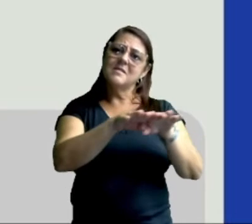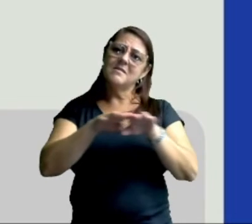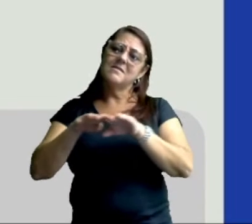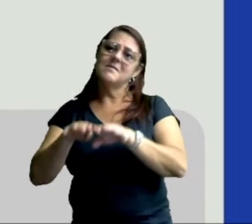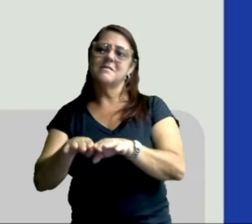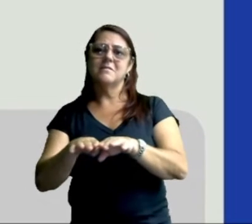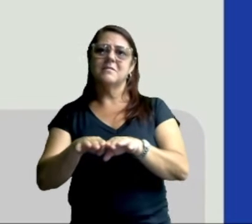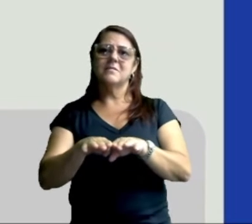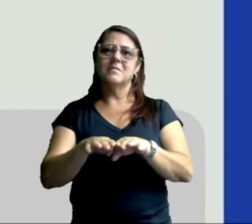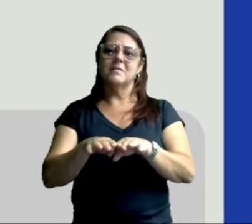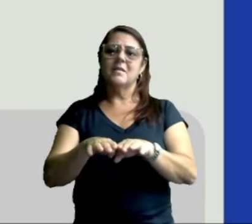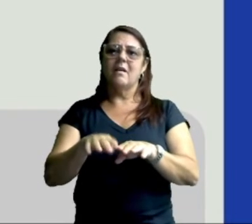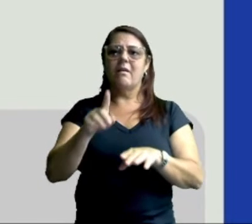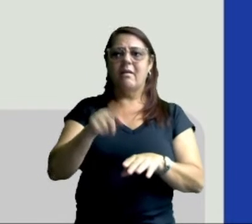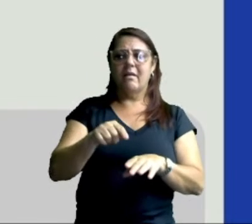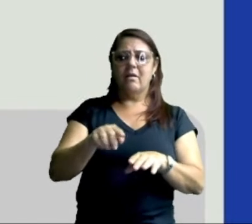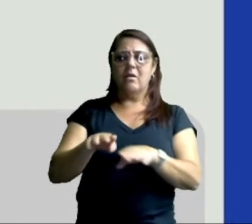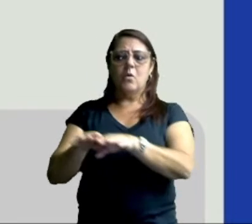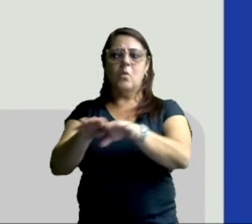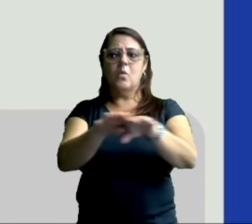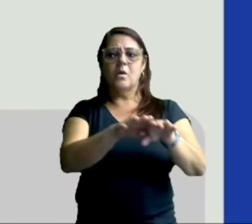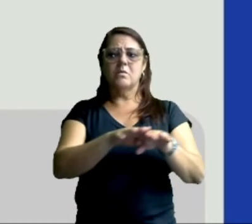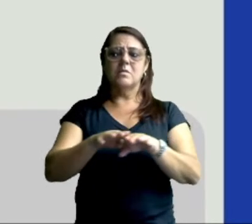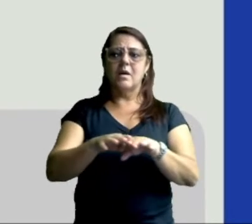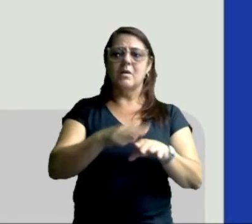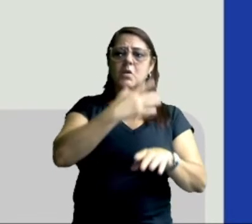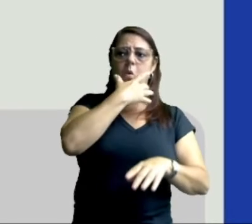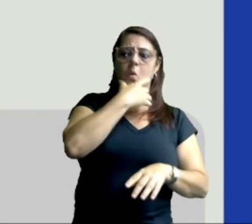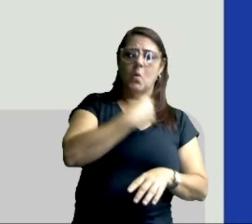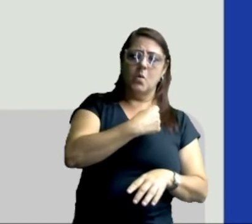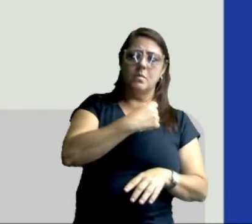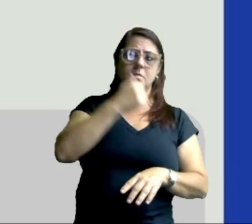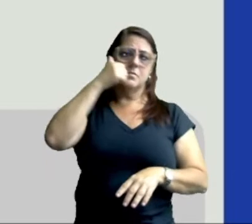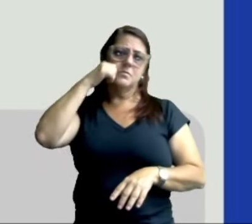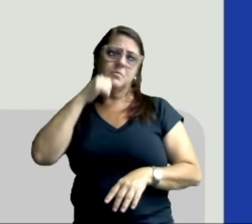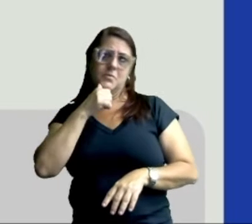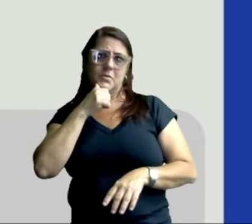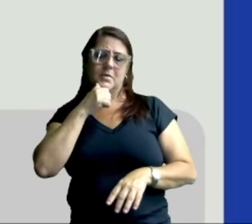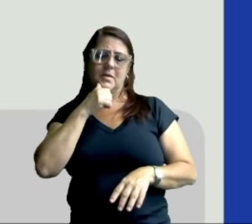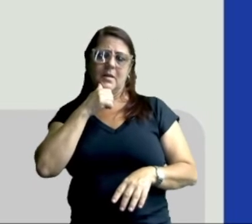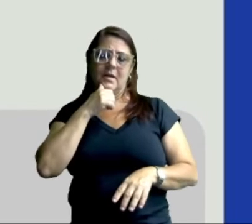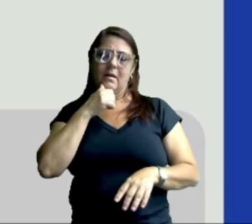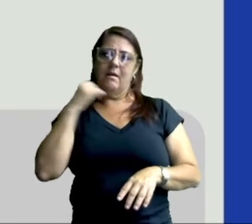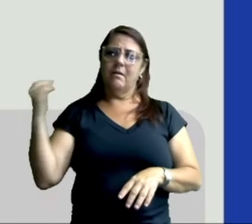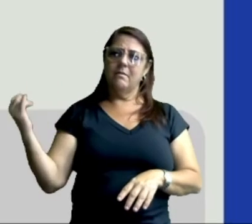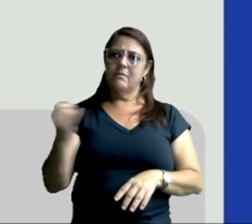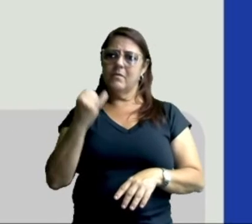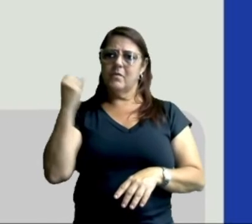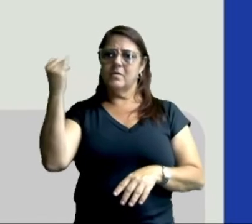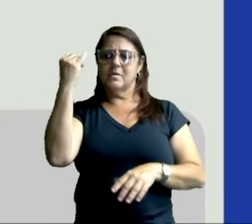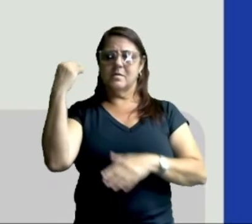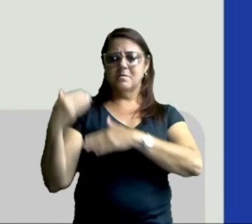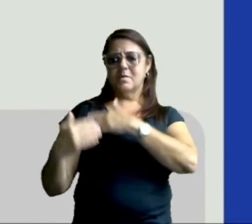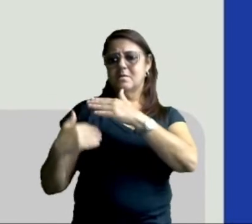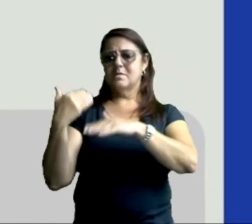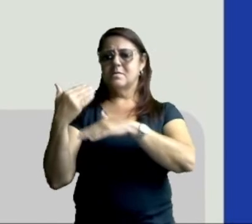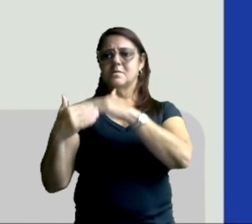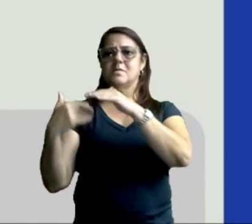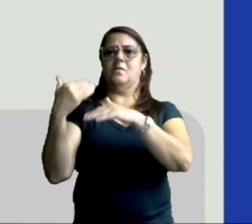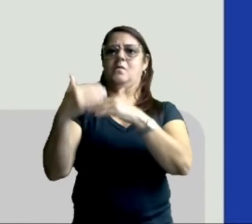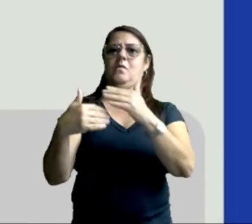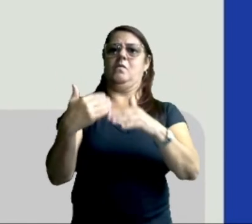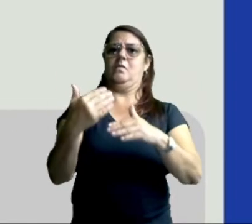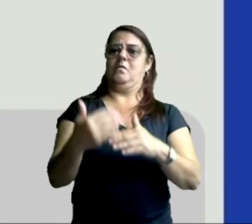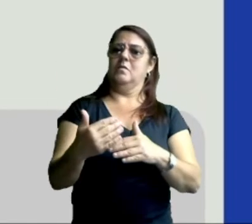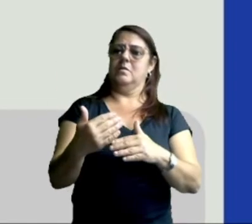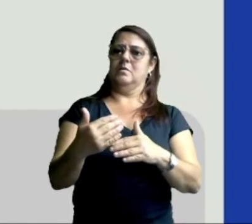igualdade, né? A igualdade de direitos entre homens e mulheres, são essenciais para o desenvolvimento.